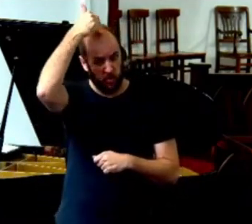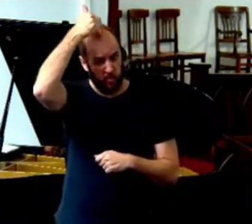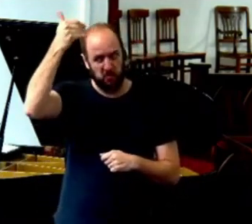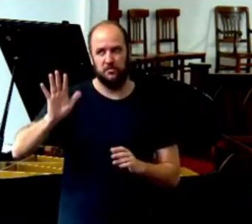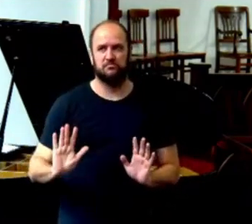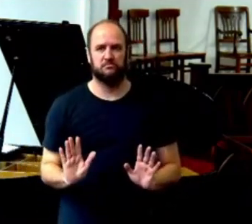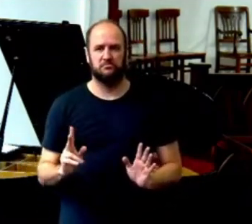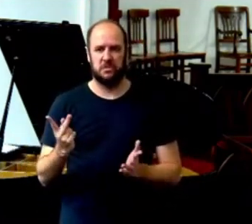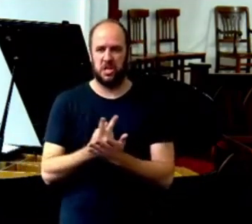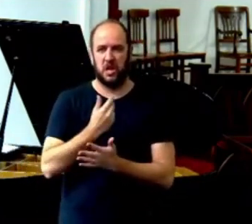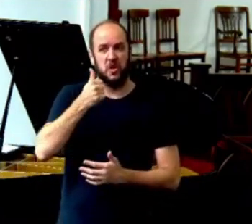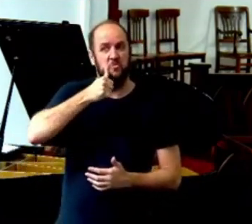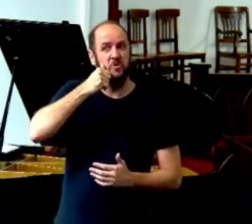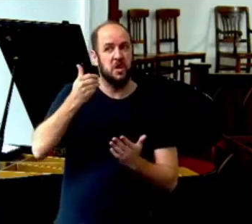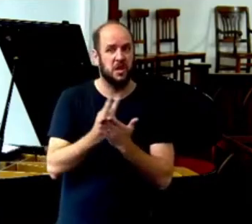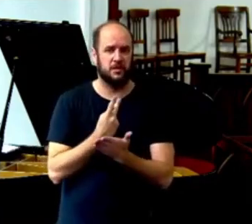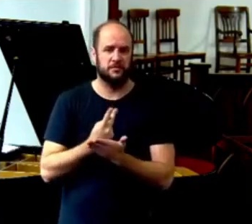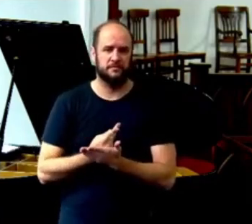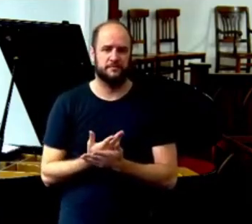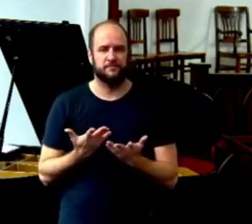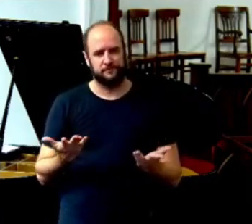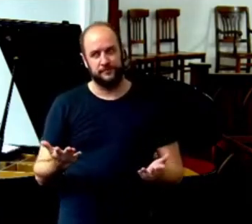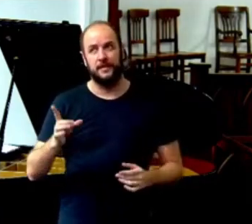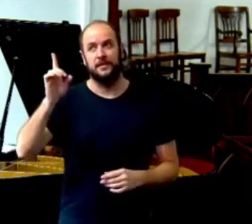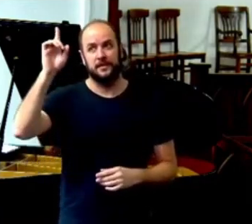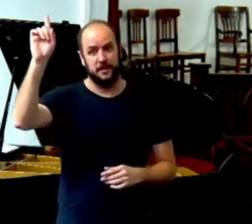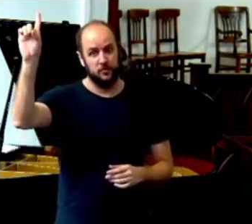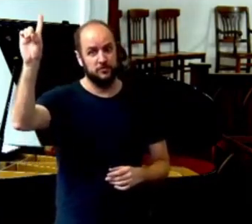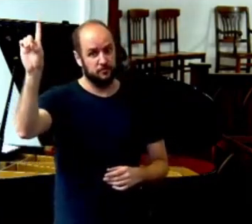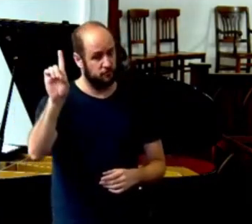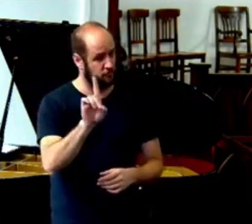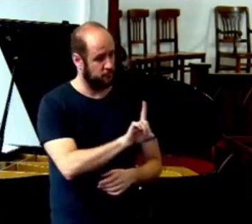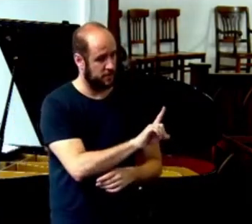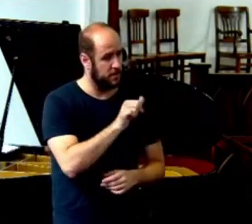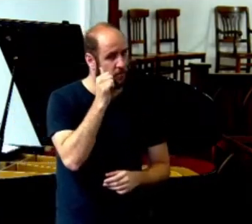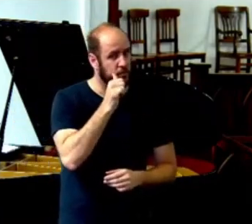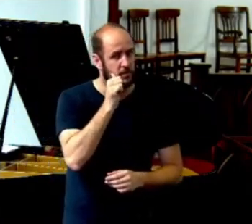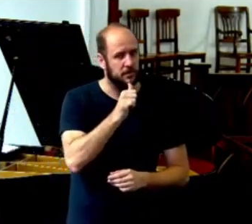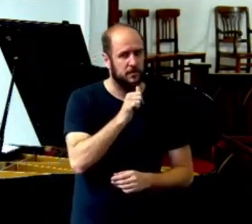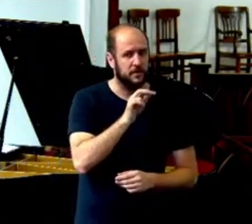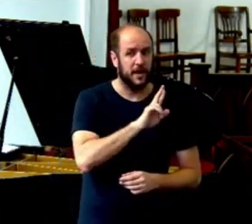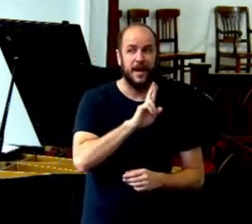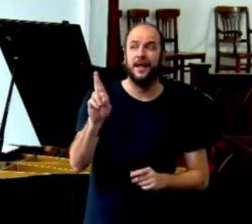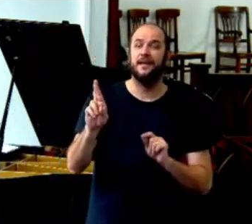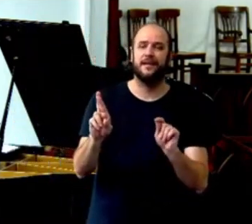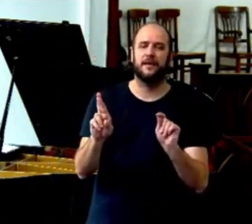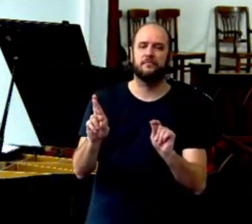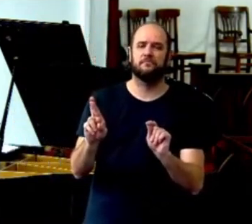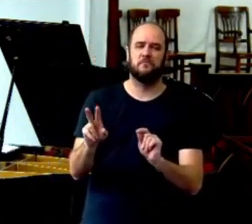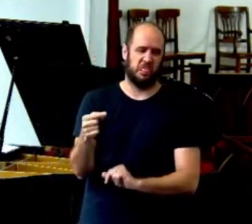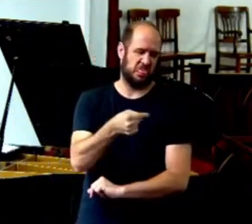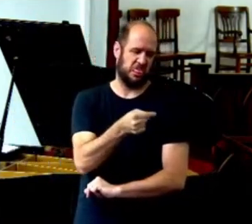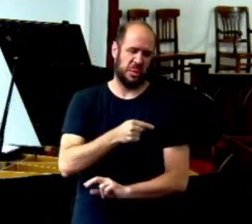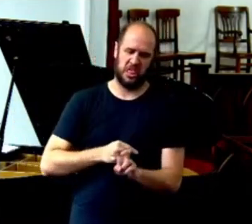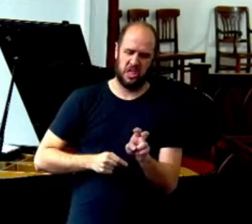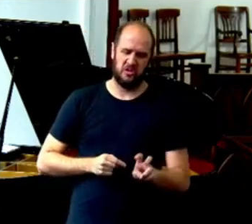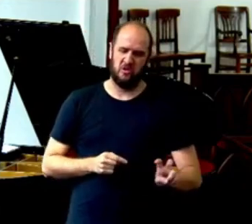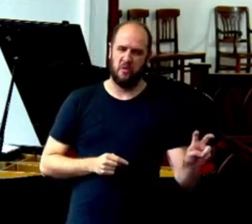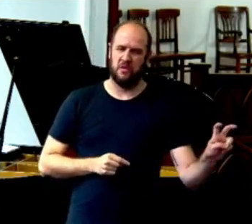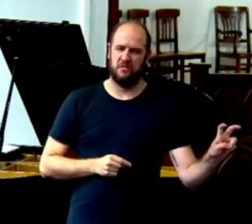E aí, por sua vez, quando Deus vai ao encontro da mulher, o que é que ela faz? Foi a